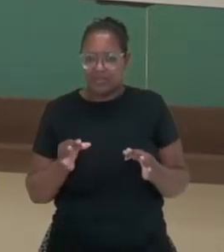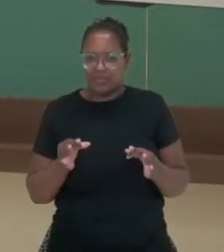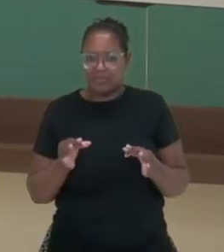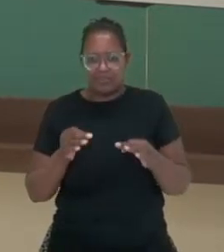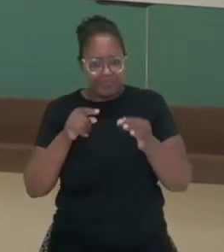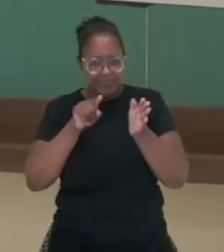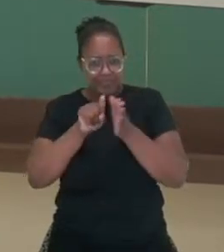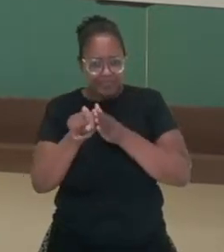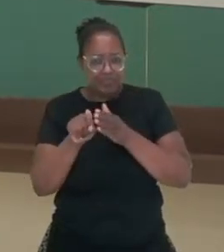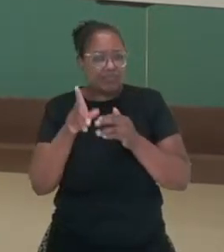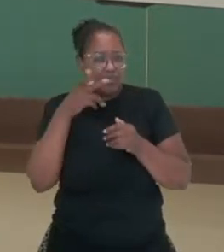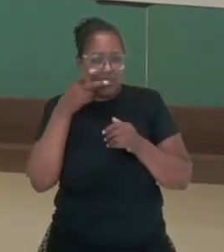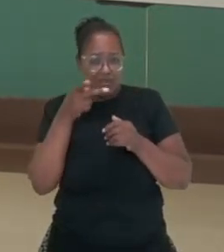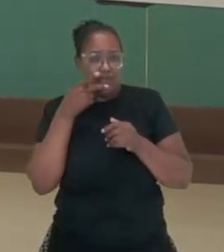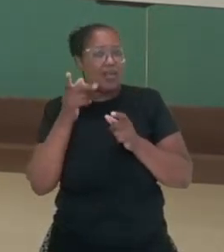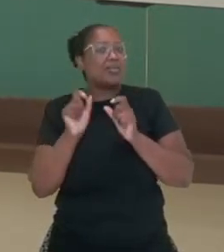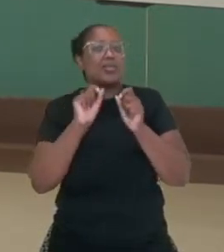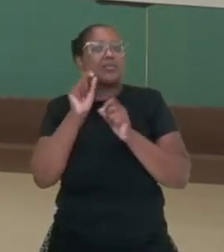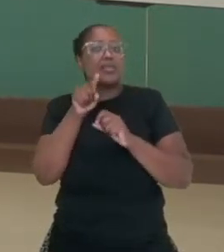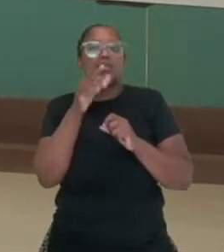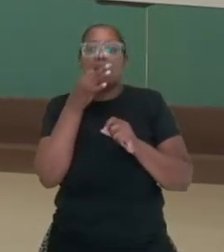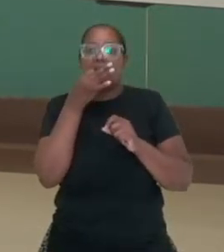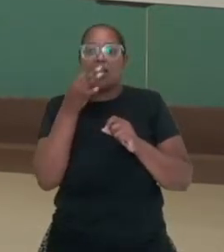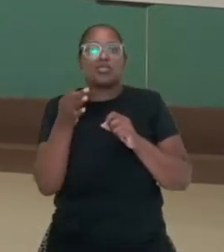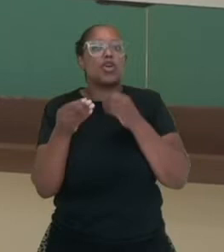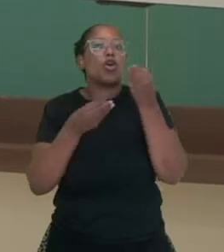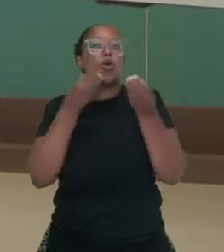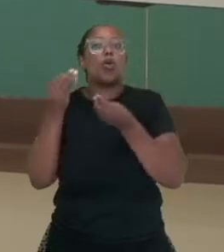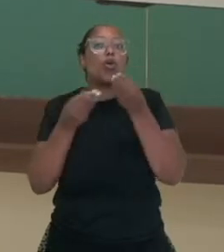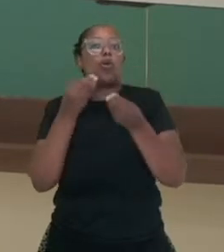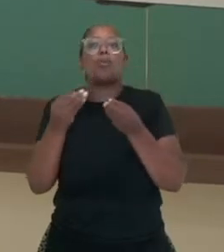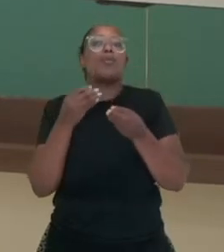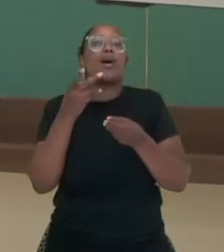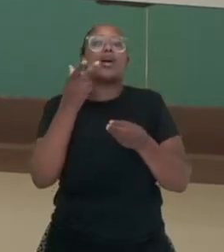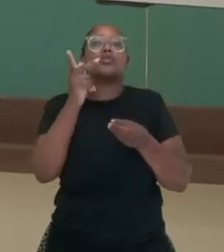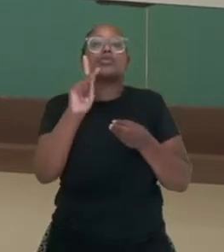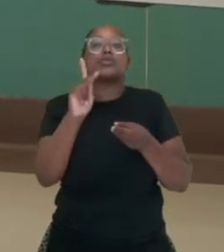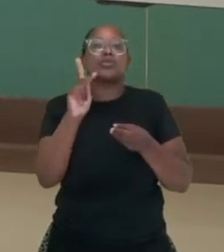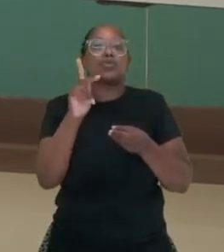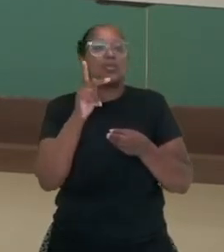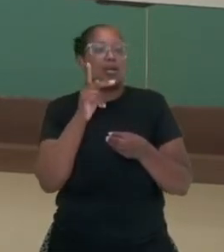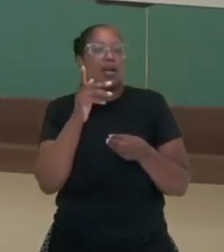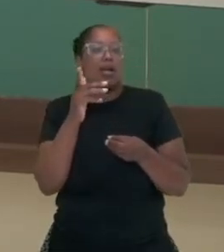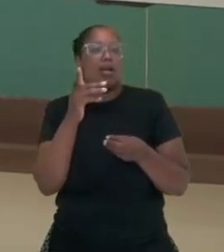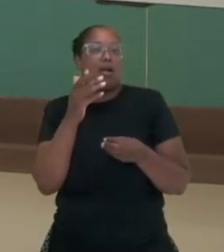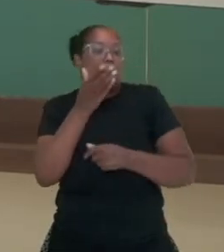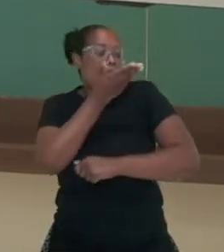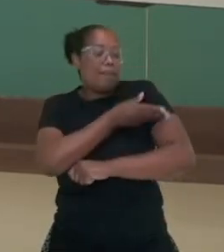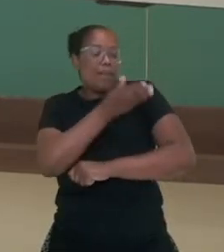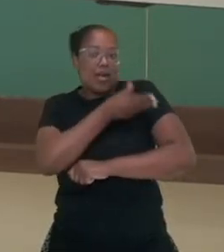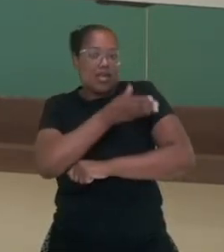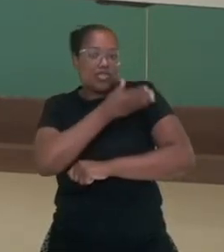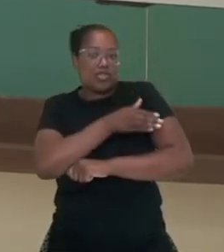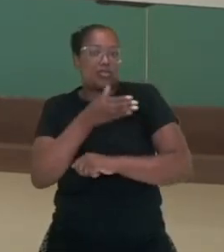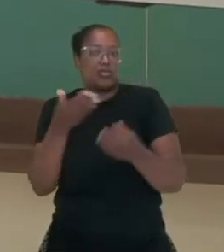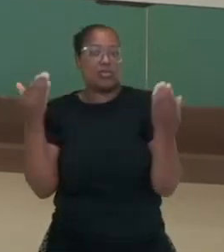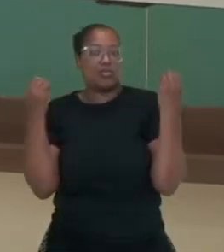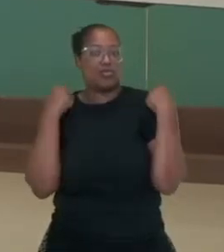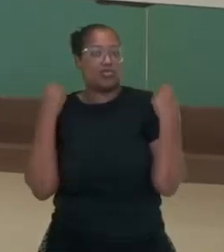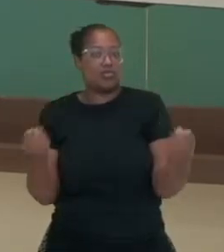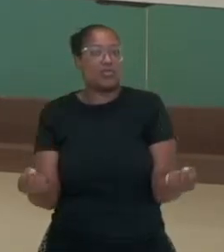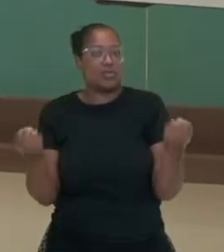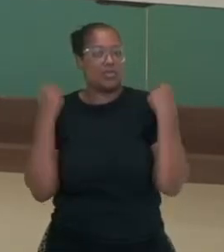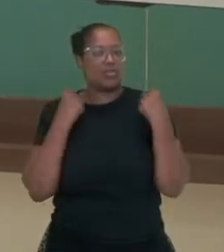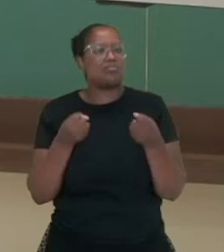Me diga o seguinte, como que está a sua prática de atividade física? Eu quero agora que